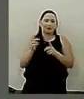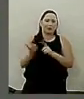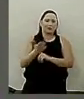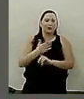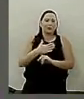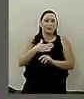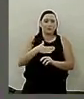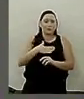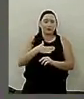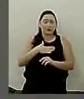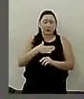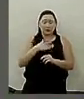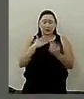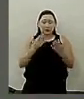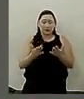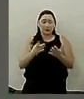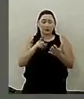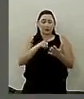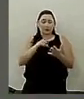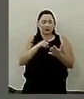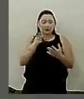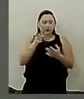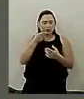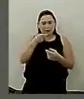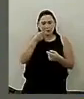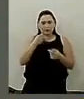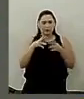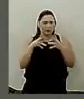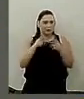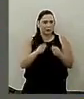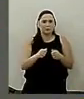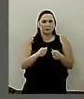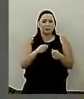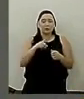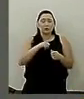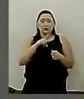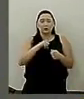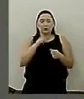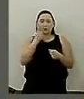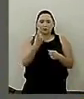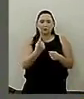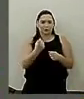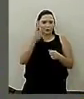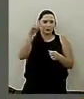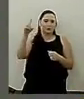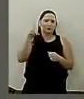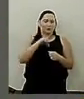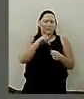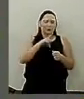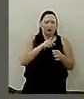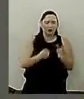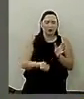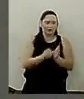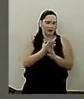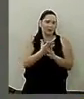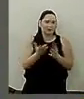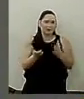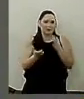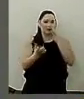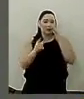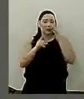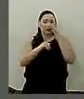Todavia, a questão bíblica aqui levantada é exatamente a afirmação de que o único Deus criador é o Senhor